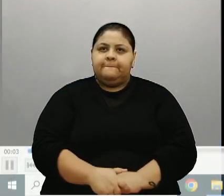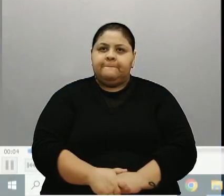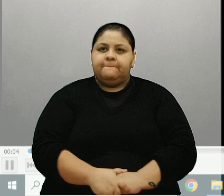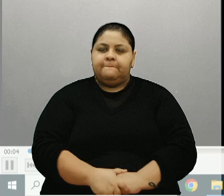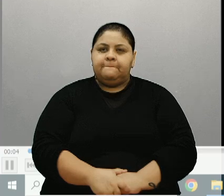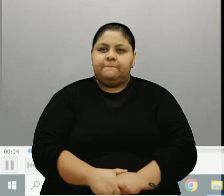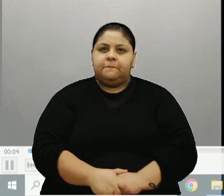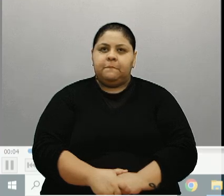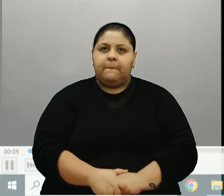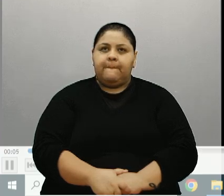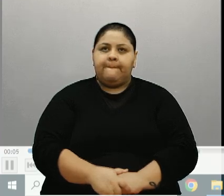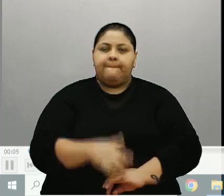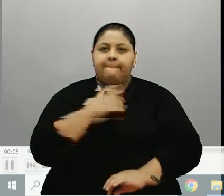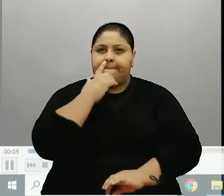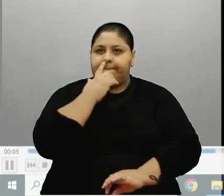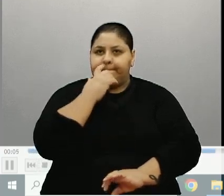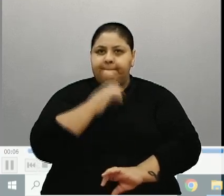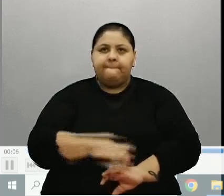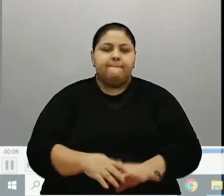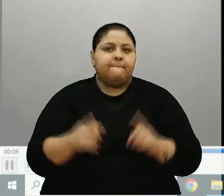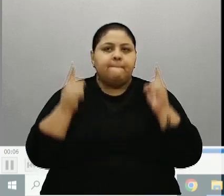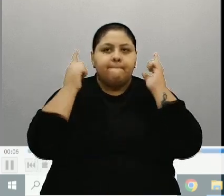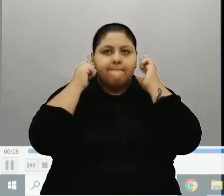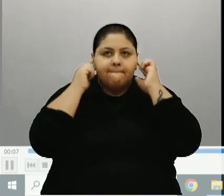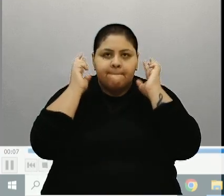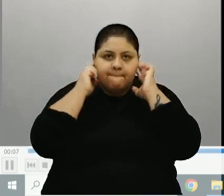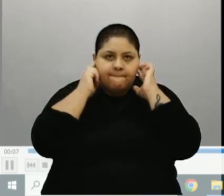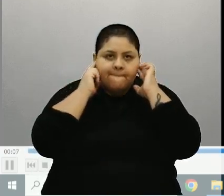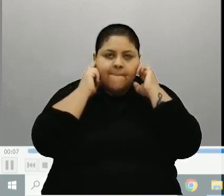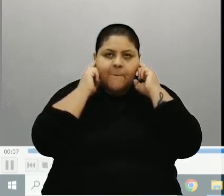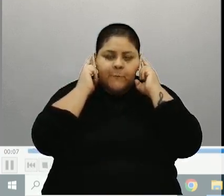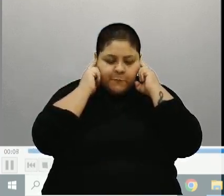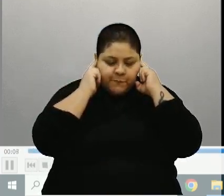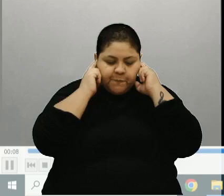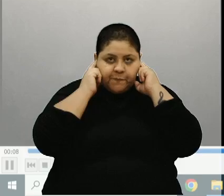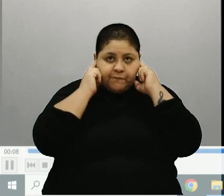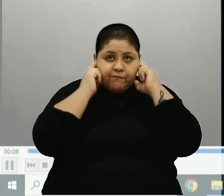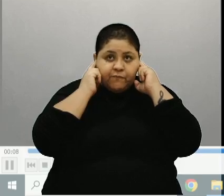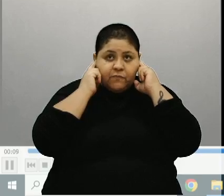Monte Carmelo, da Coordenadoria Extraordinária de